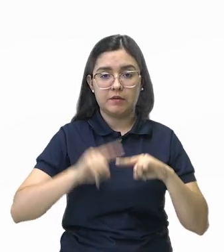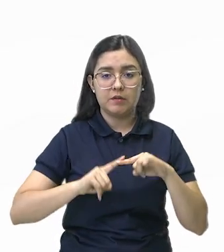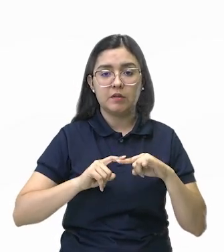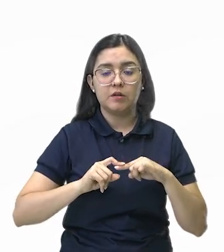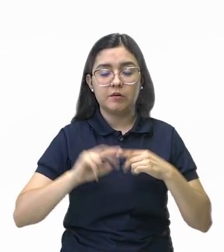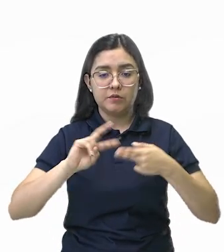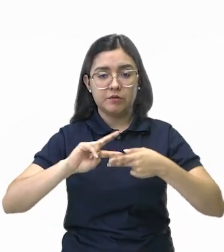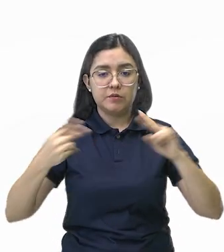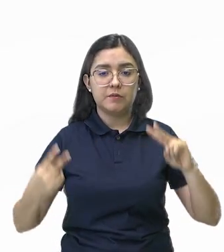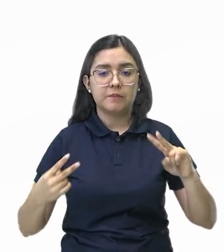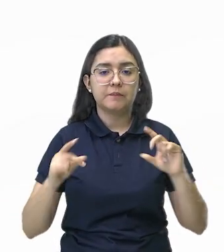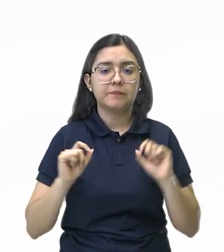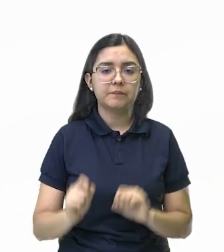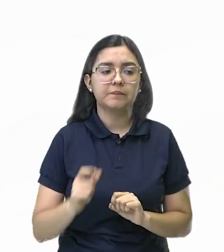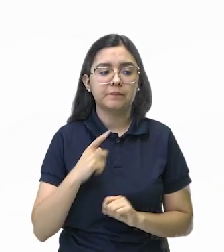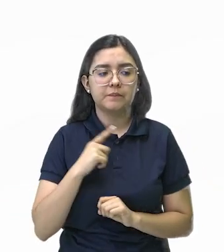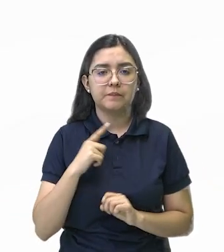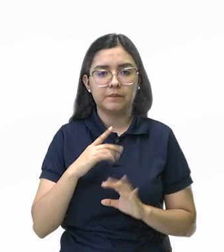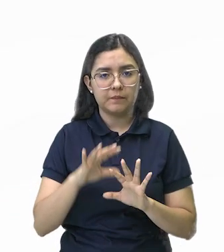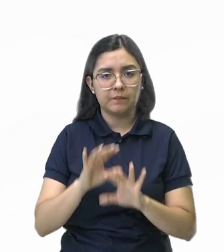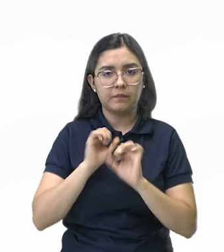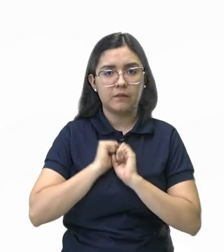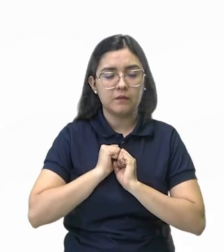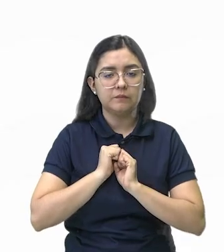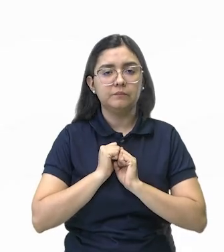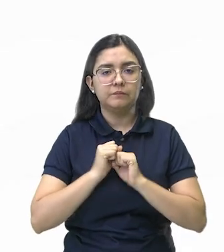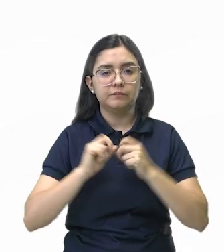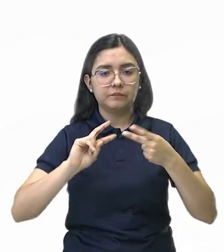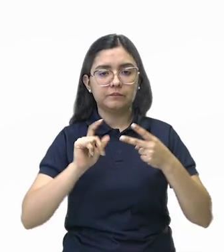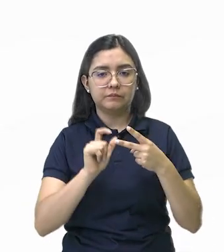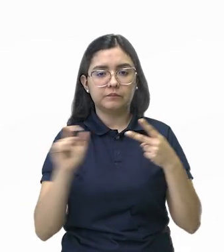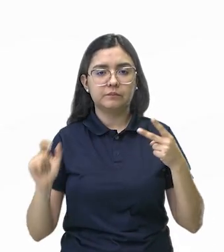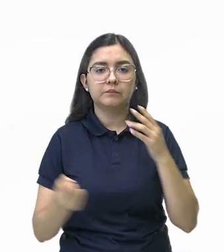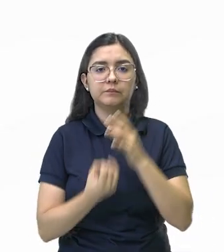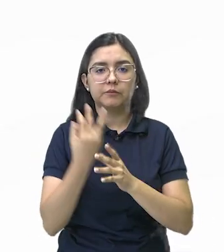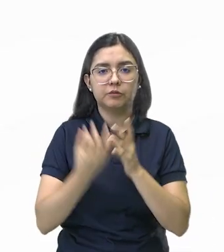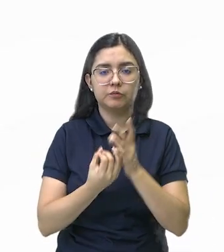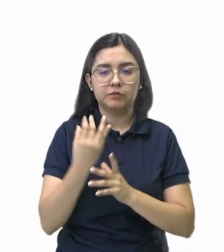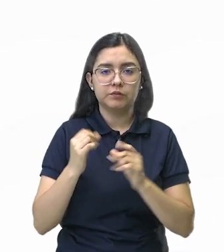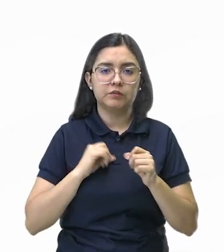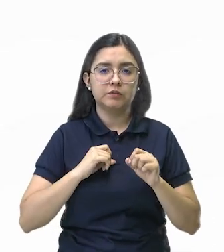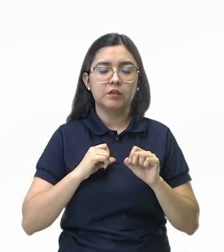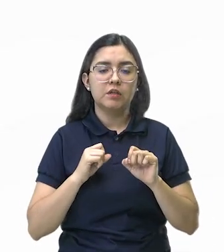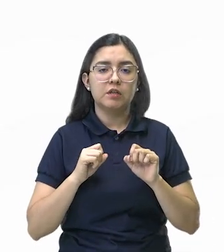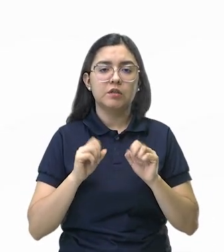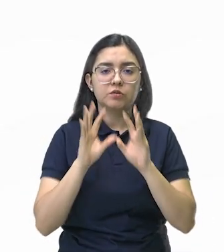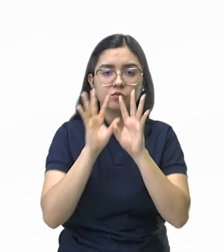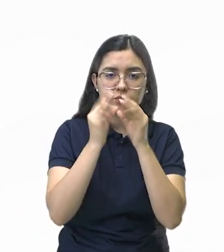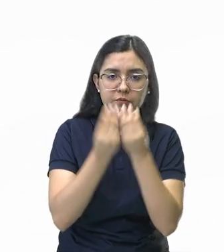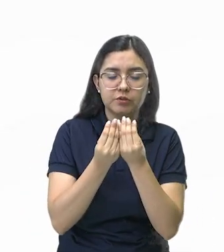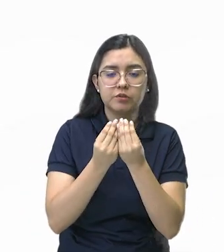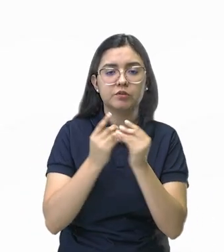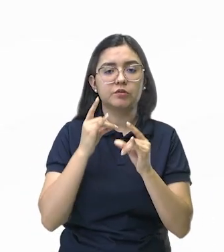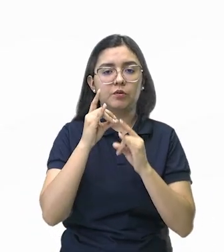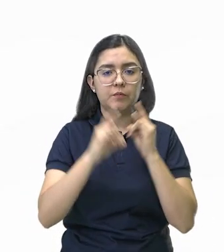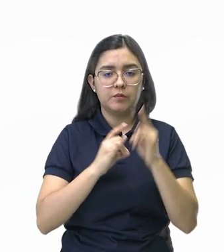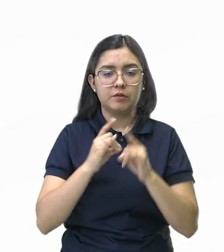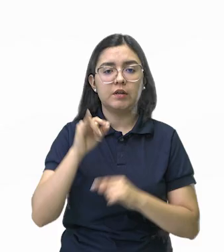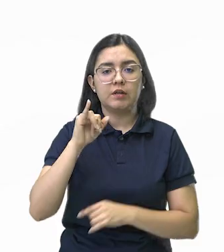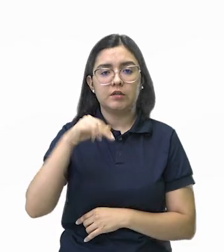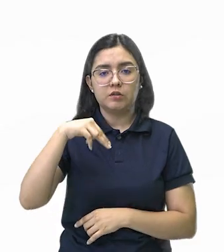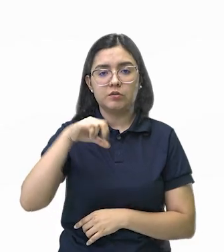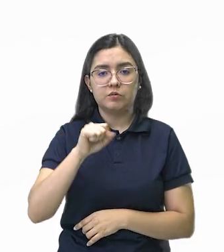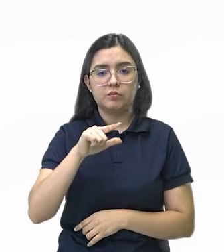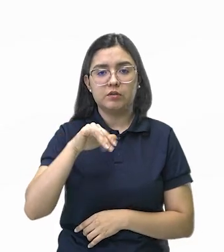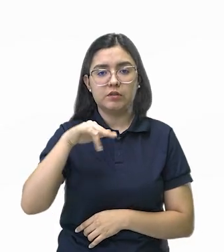extra, e uma vez que ela recebe esse gene, ela passa a produzir essa substância, esse hormônio, que é a insulina. E aí